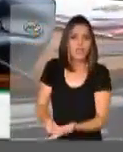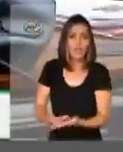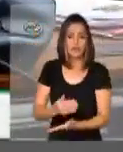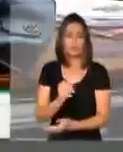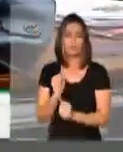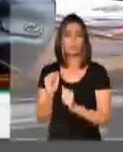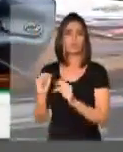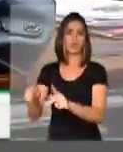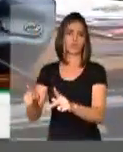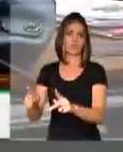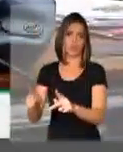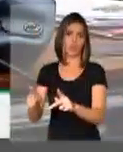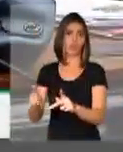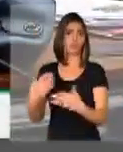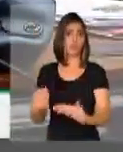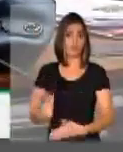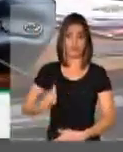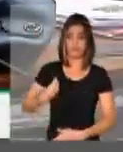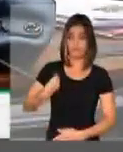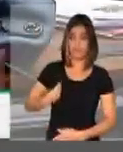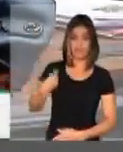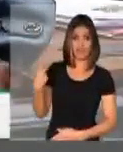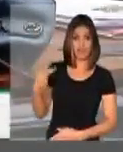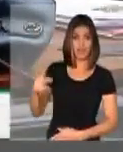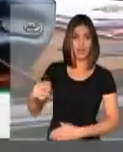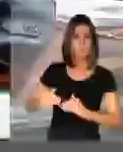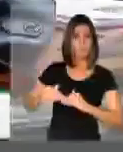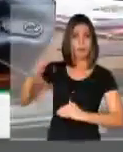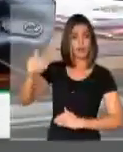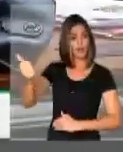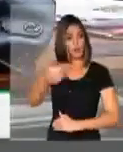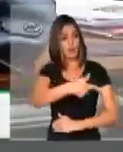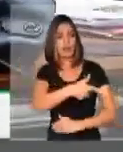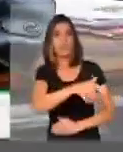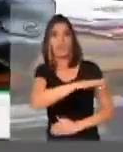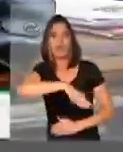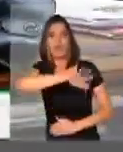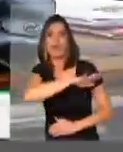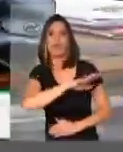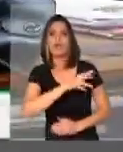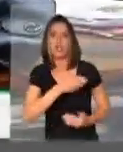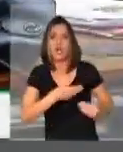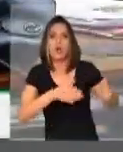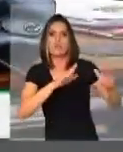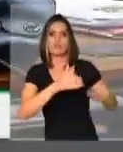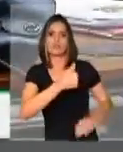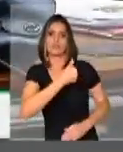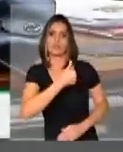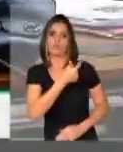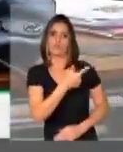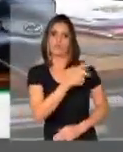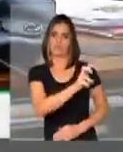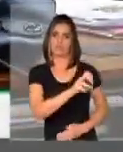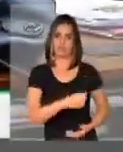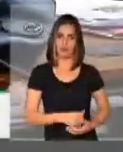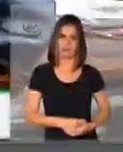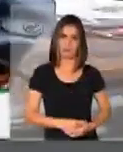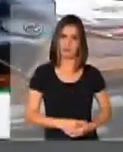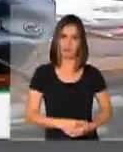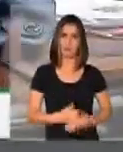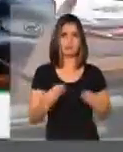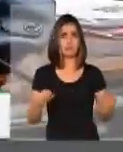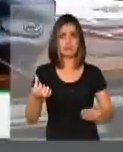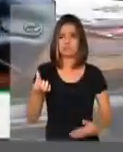seu tempo de vida útil é maior do que o outro servidor que começou aos 25, 30 anos.